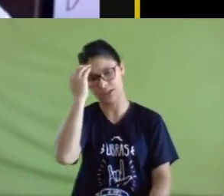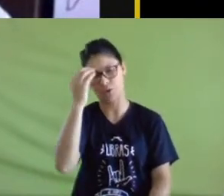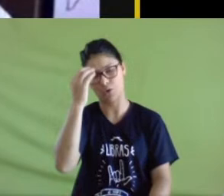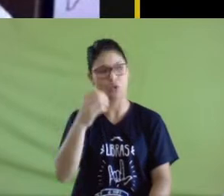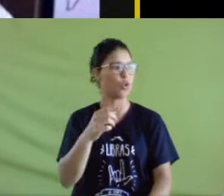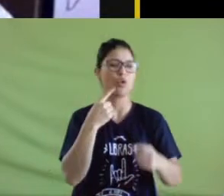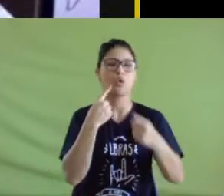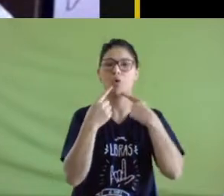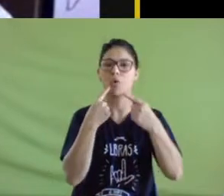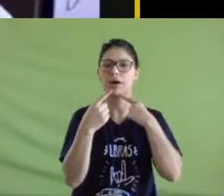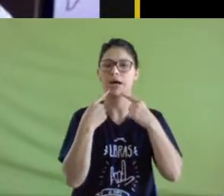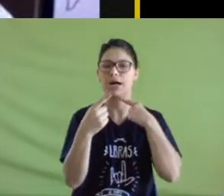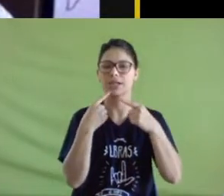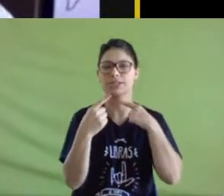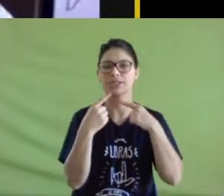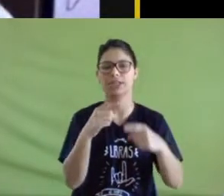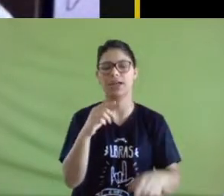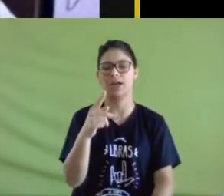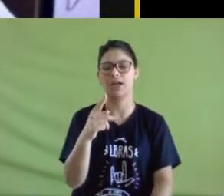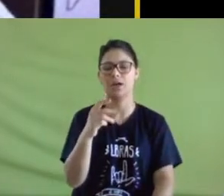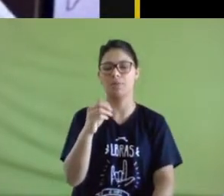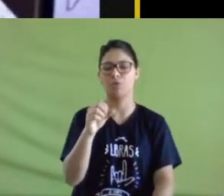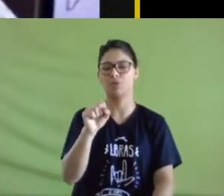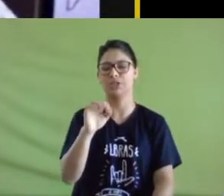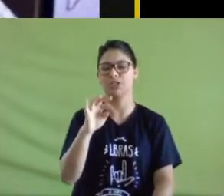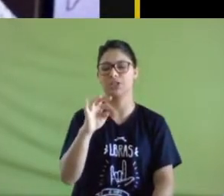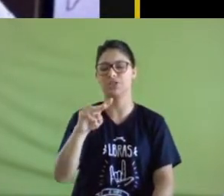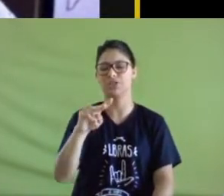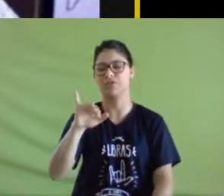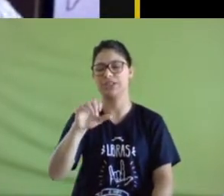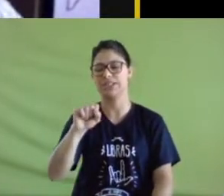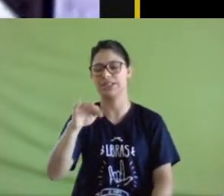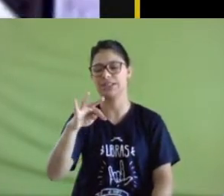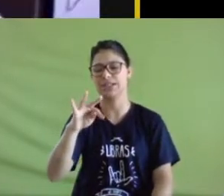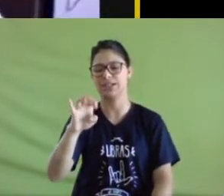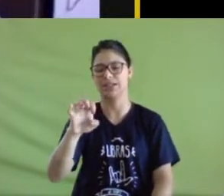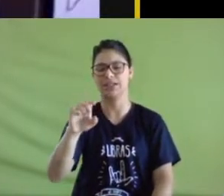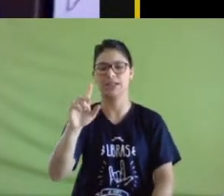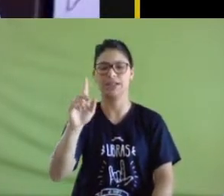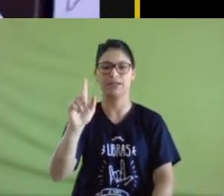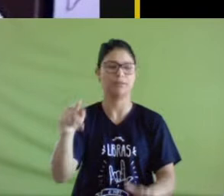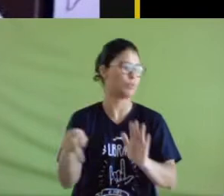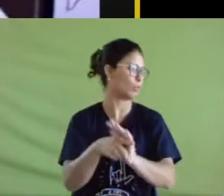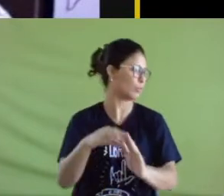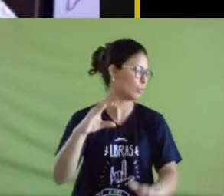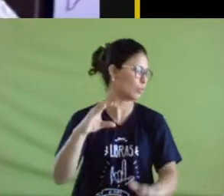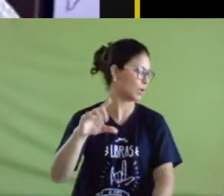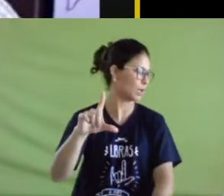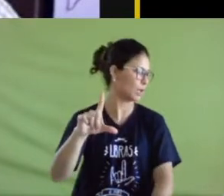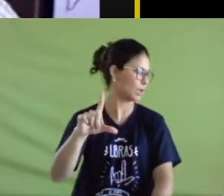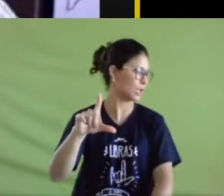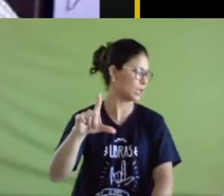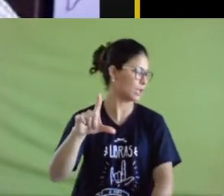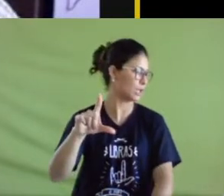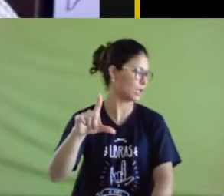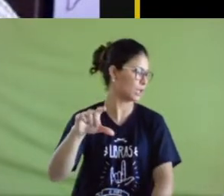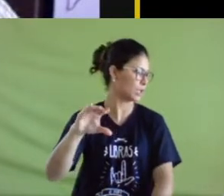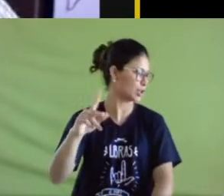positivista que a gente ainda usa de clichê. Então, eu diria assim que o clichê da